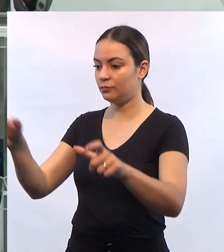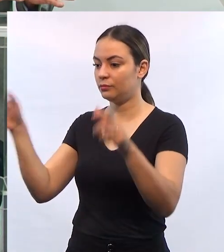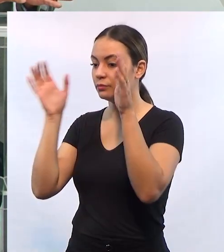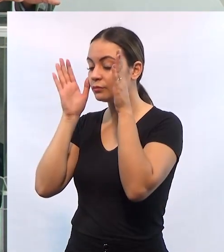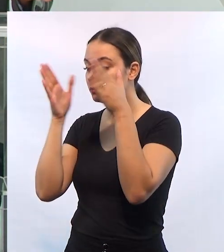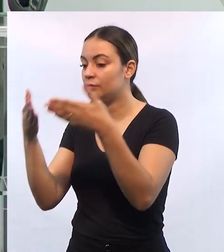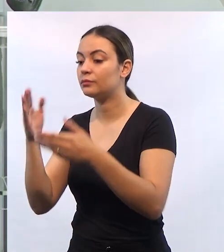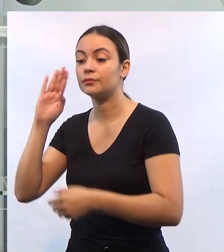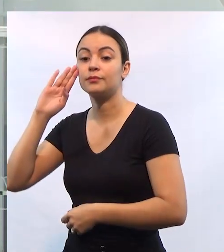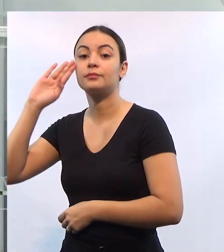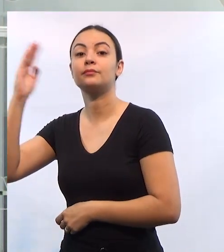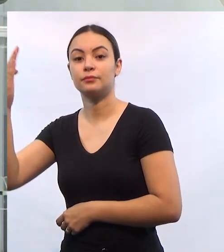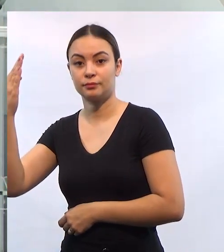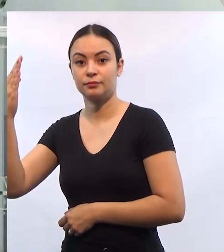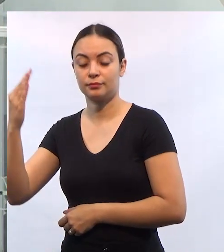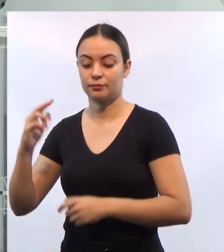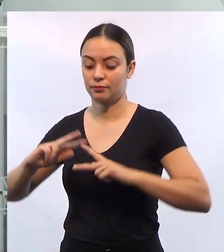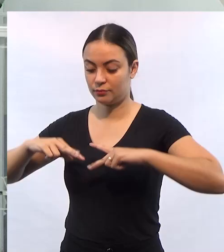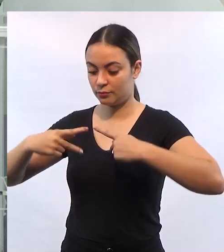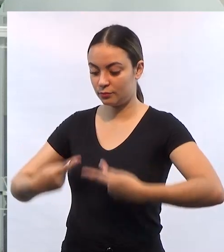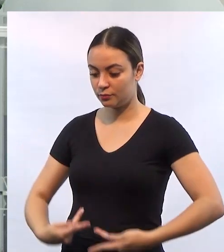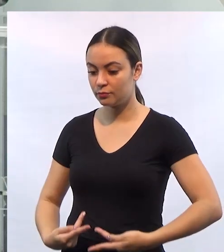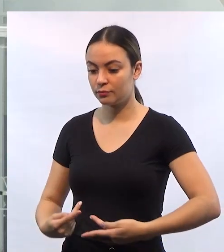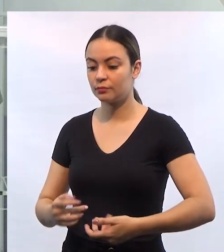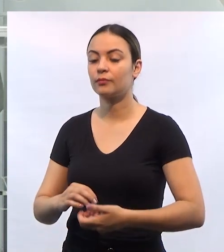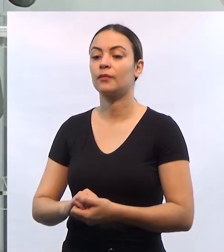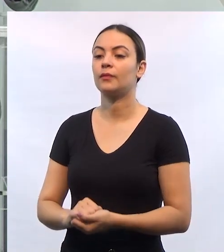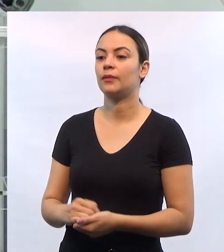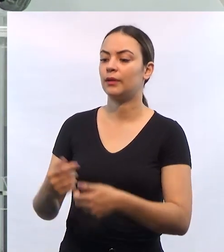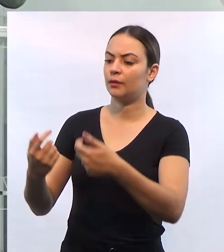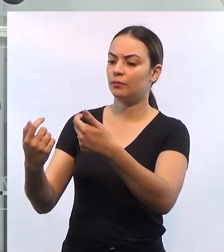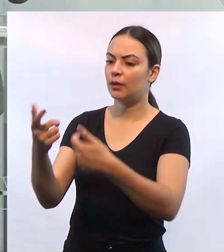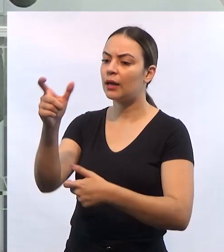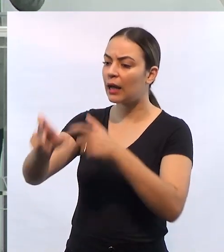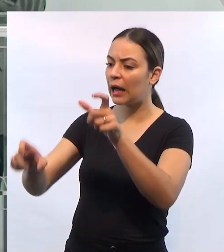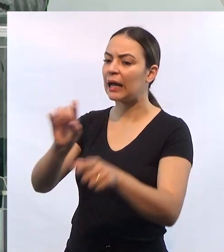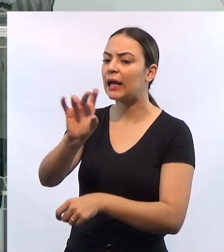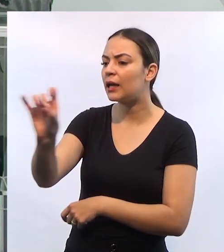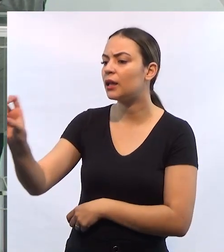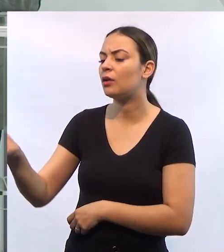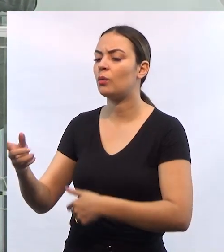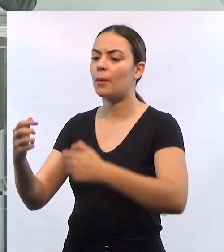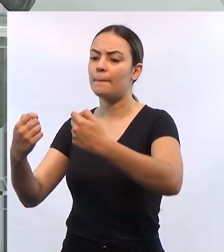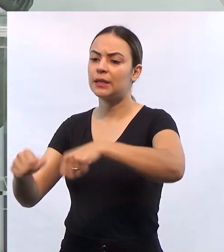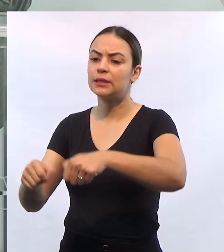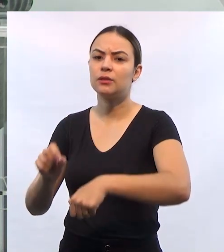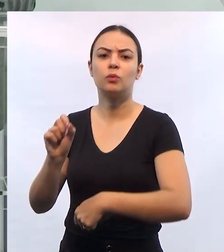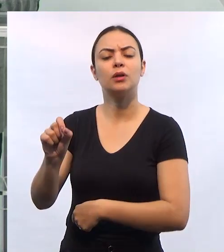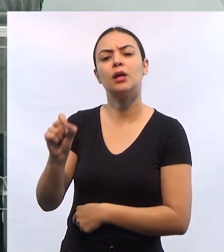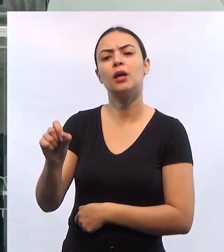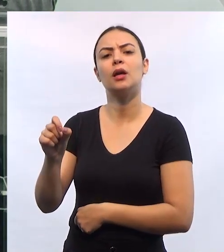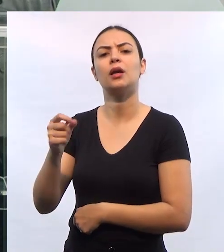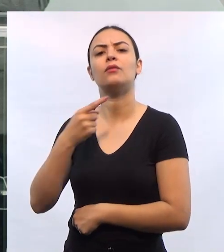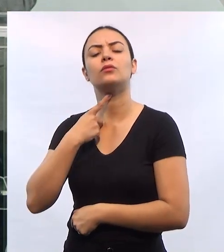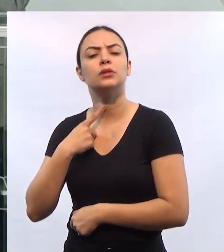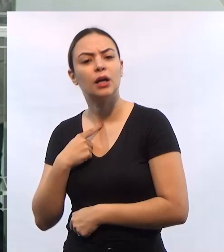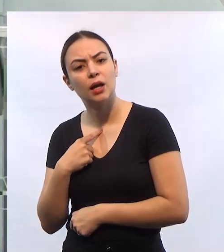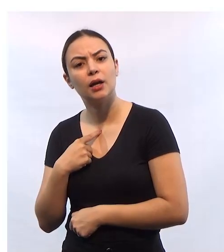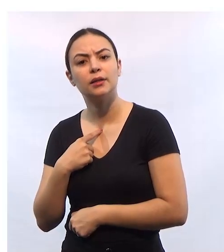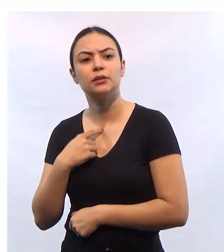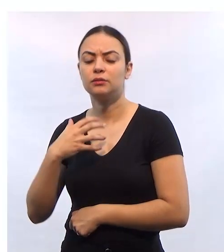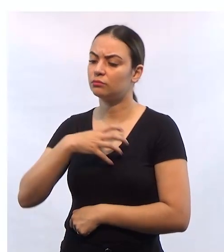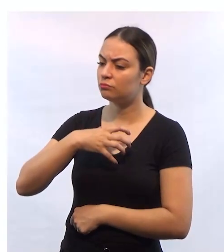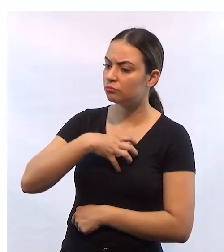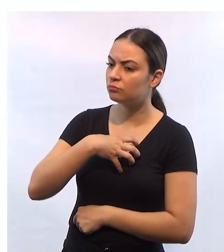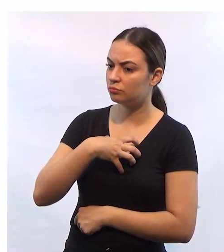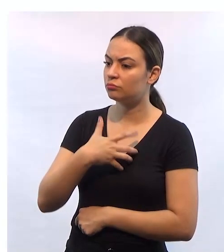na pessoa humana, mas a pessoa como um todo, que também tem desejos, tem necessidades, tem problemas e tudo mais. Vamos entender um pouco mais